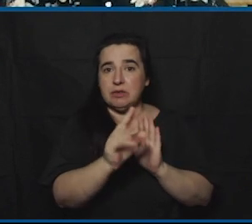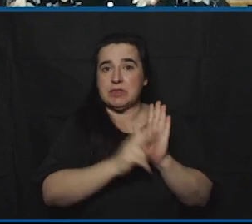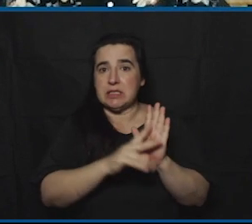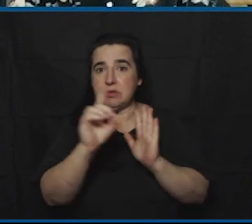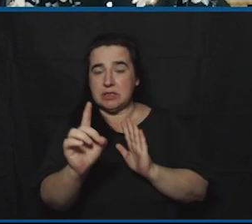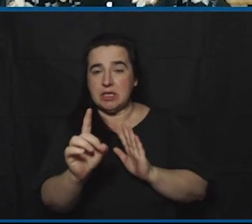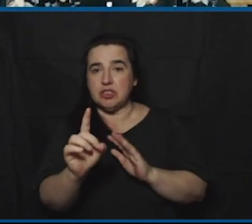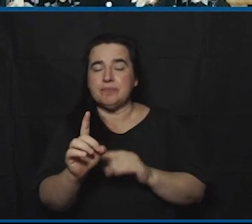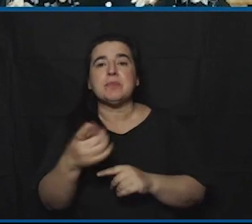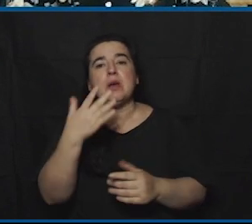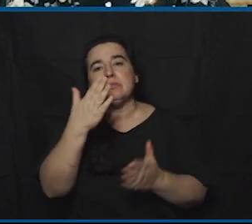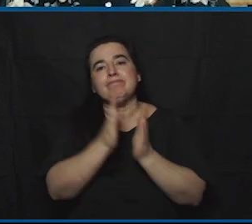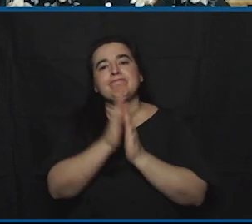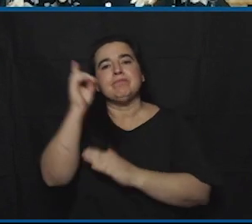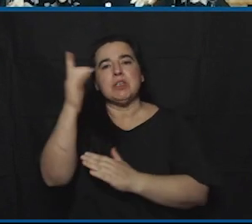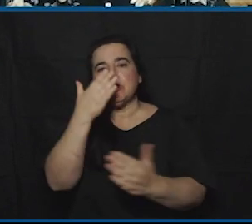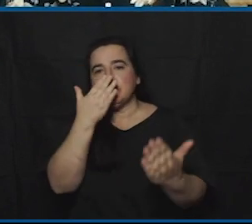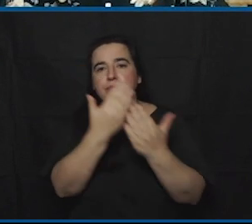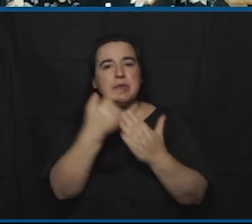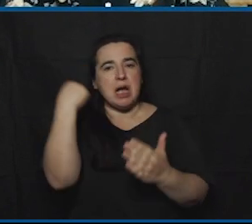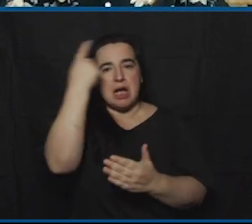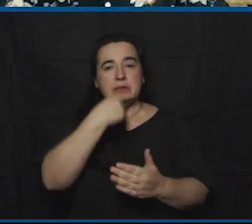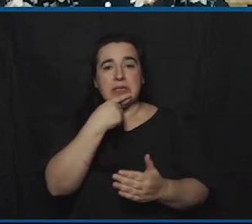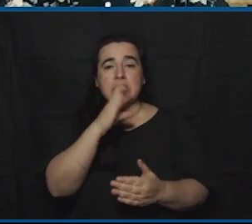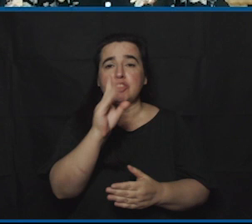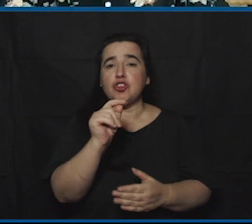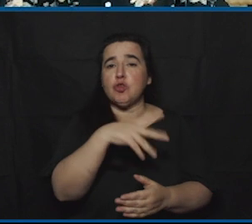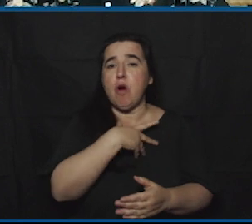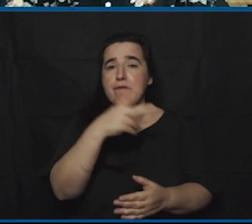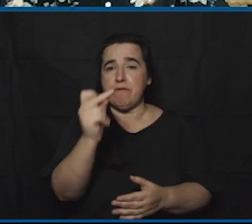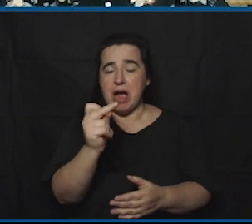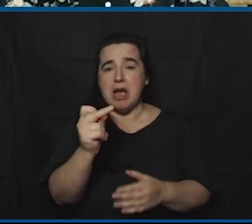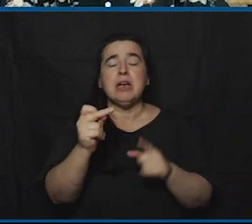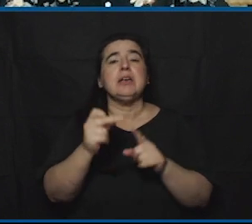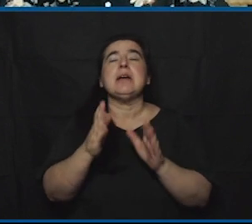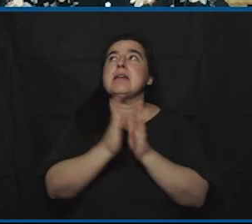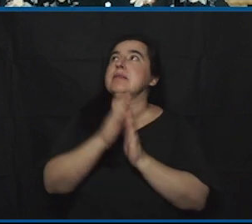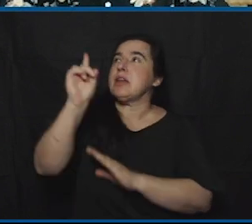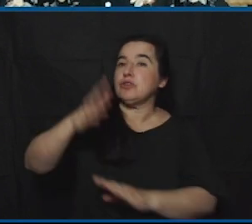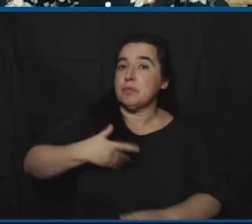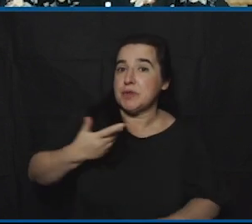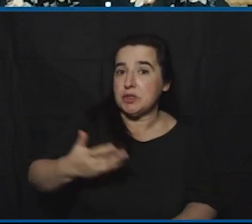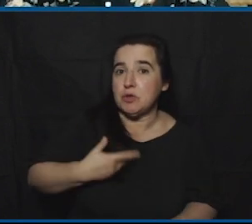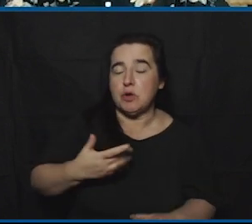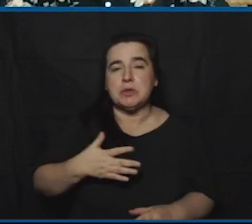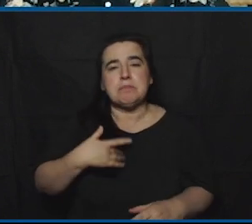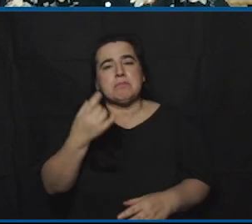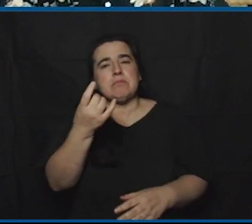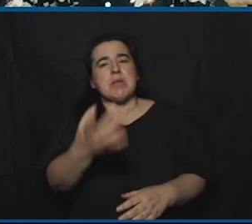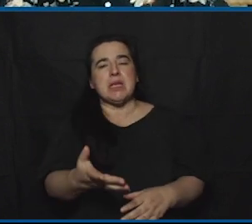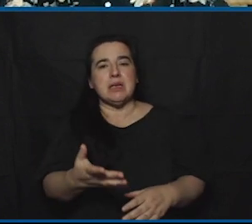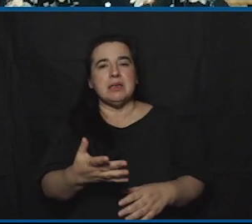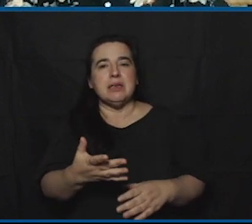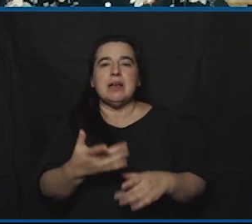pois, o Senhor perante a sua face, clamou: Jeová, o Senhor Deus misericordioso, piedoso, longânimo